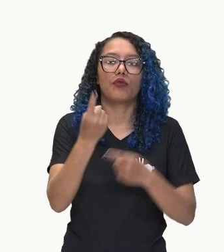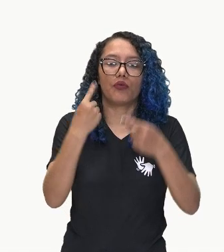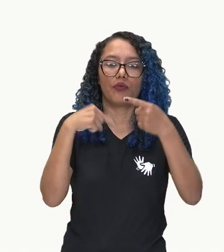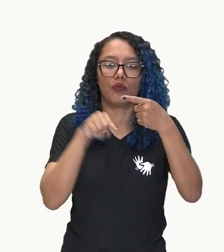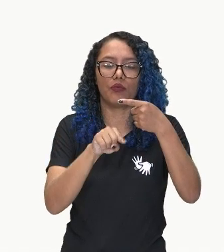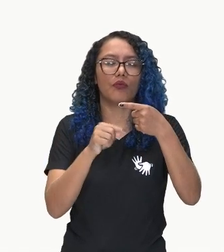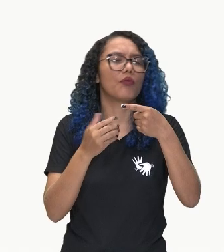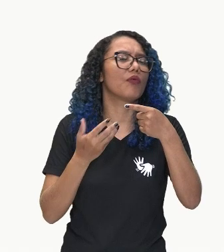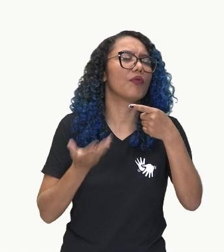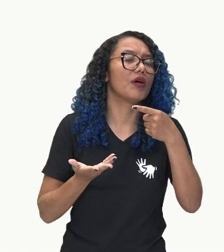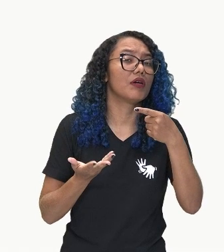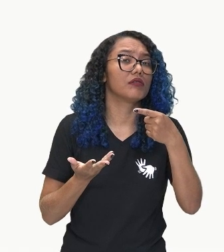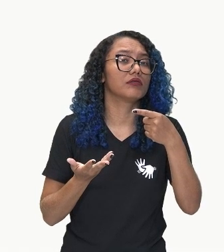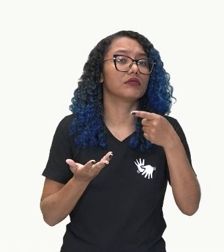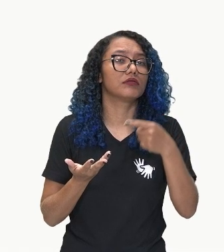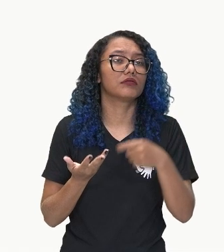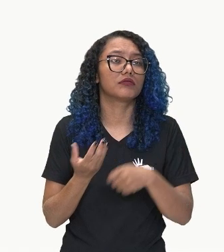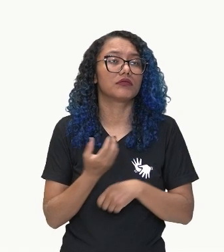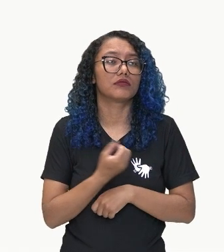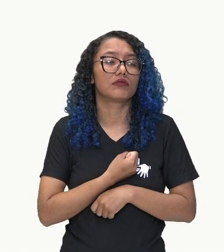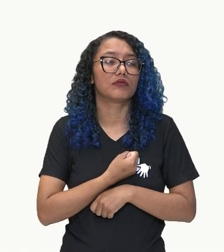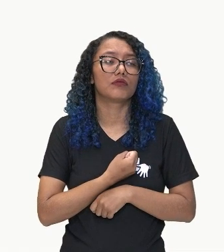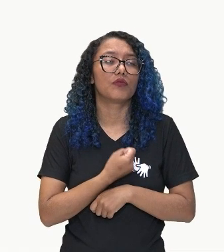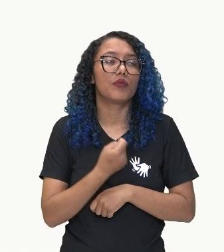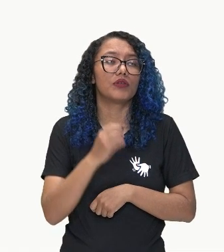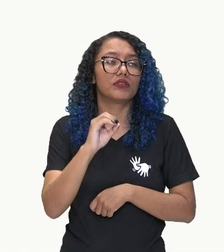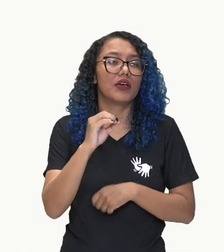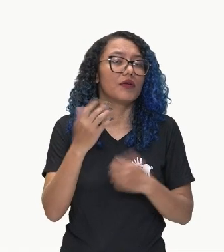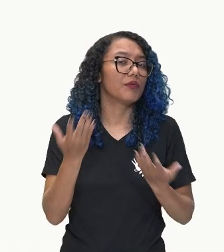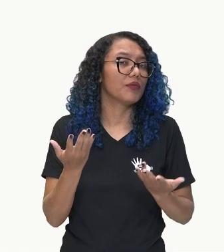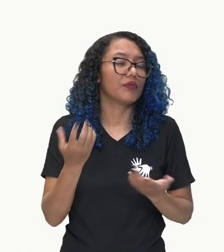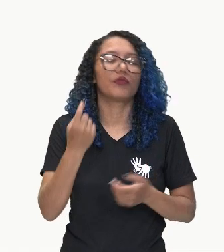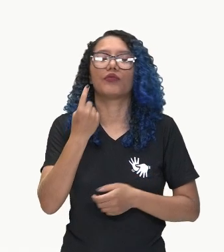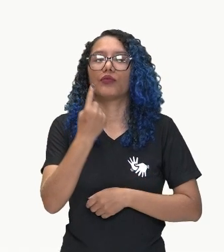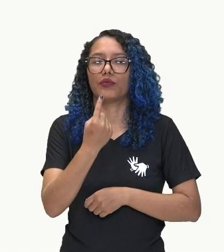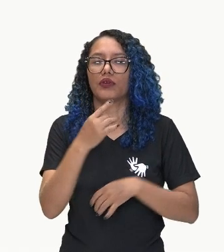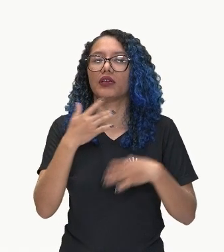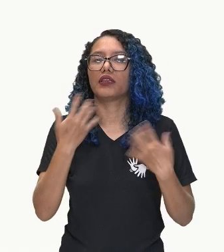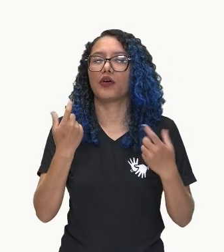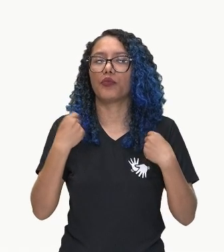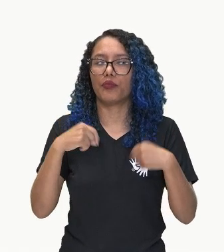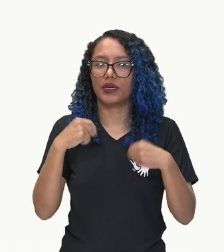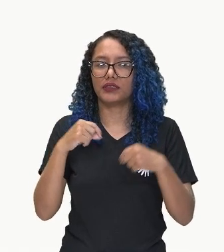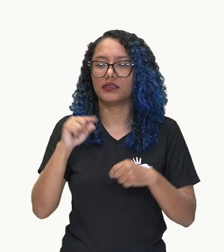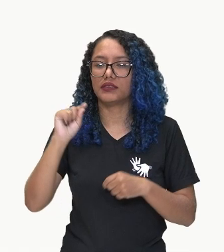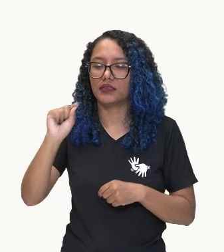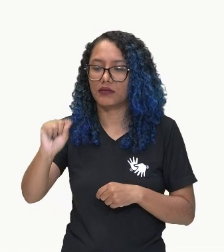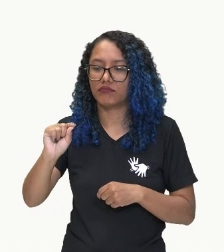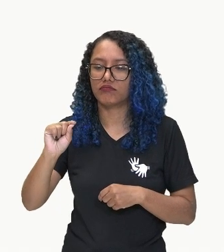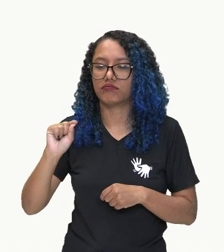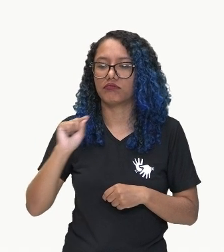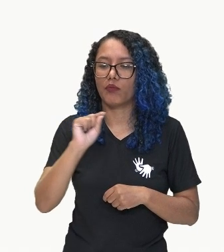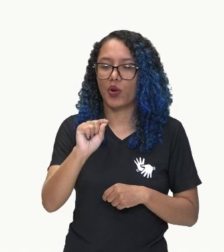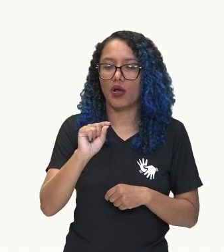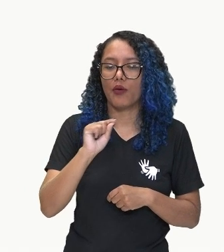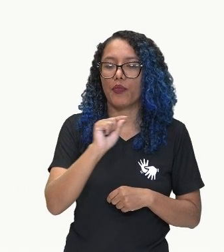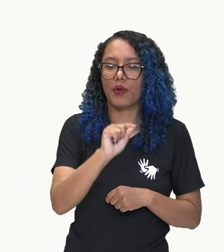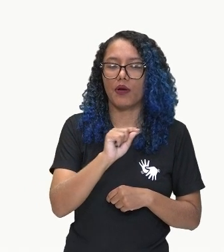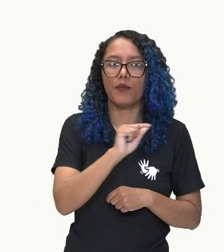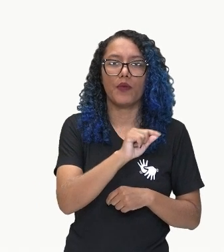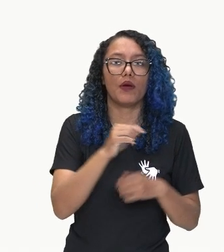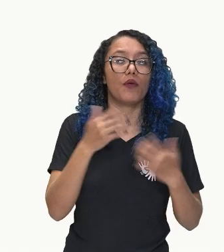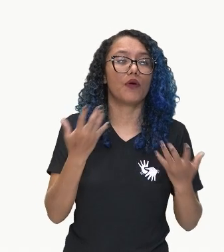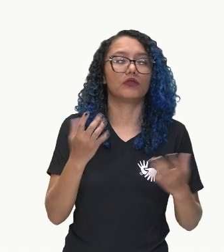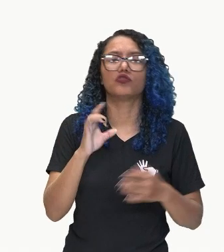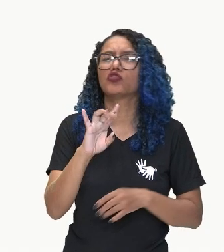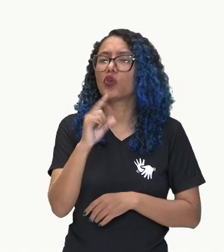Quantos zeros existem lá? Só 1. Então, quantas casas decimais, quantos números após a vírgula? Só